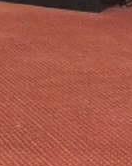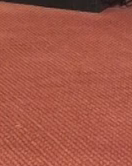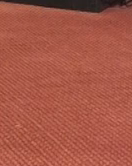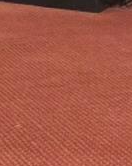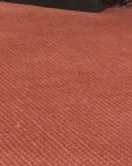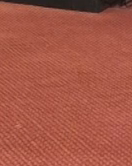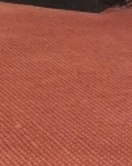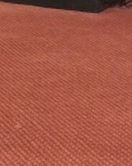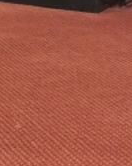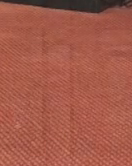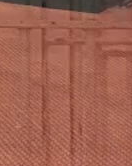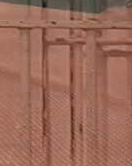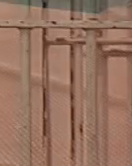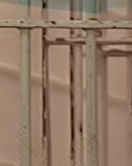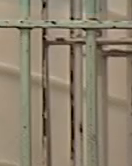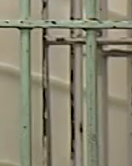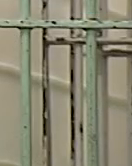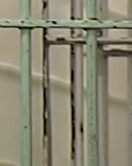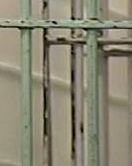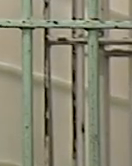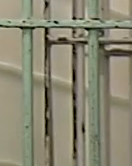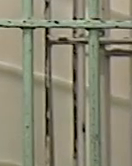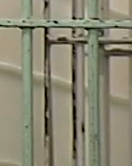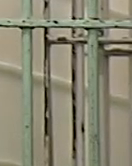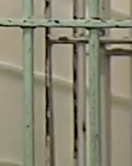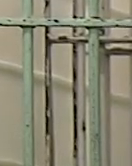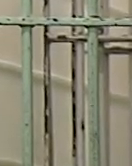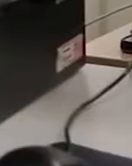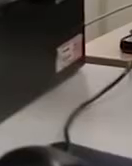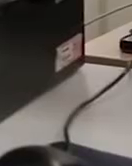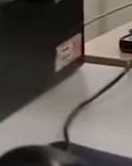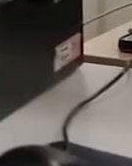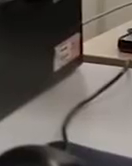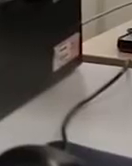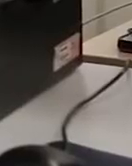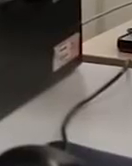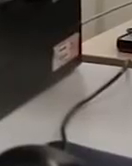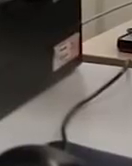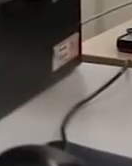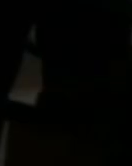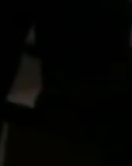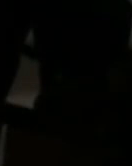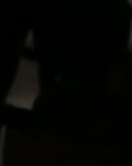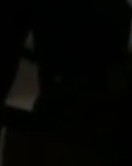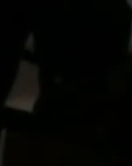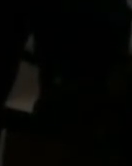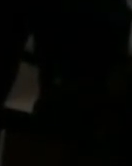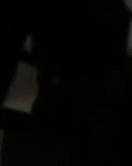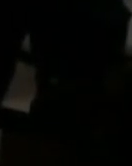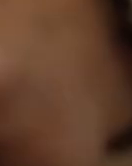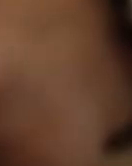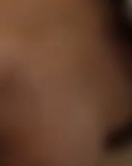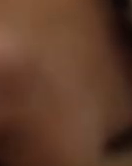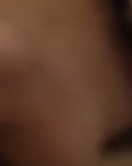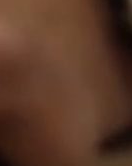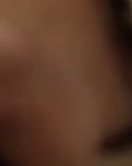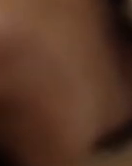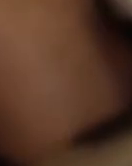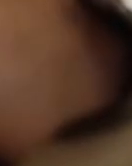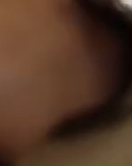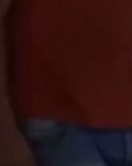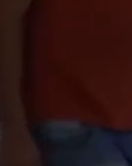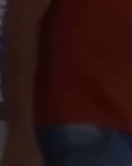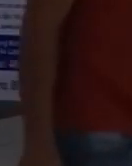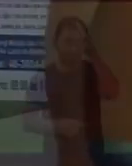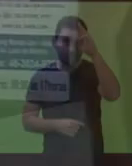a segurança pública do Estado esteve em debate nesta quinta-feira durante a sessão ordinária são pelo menos 30 mil